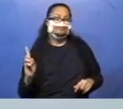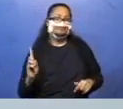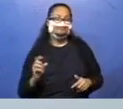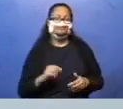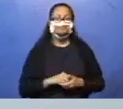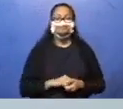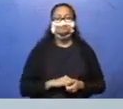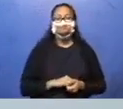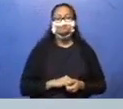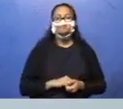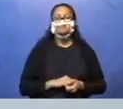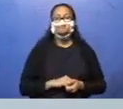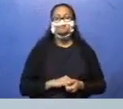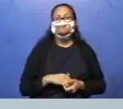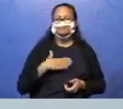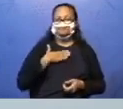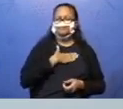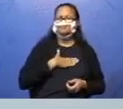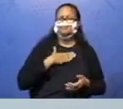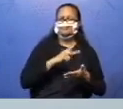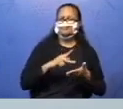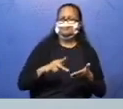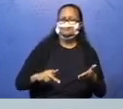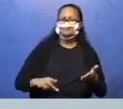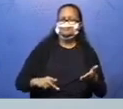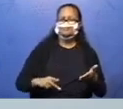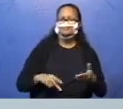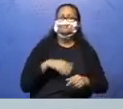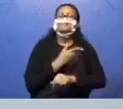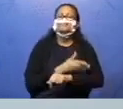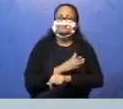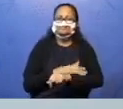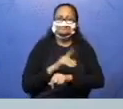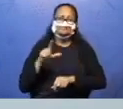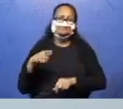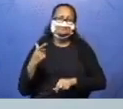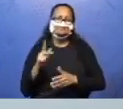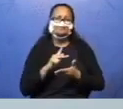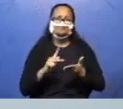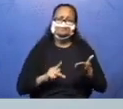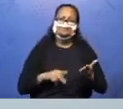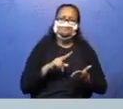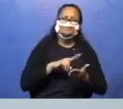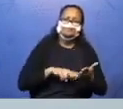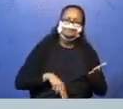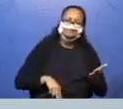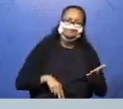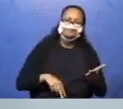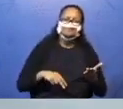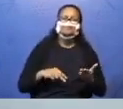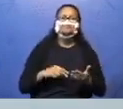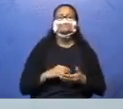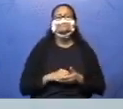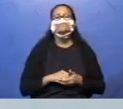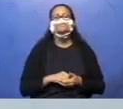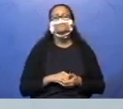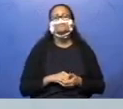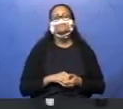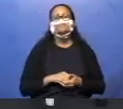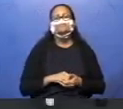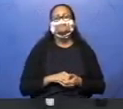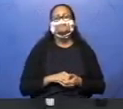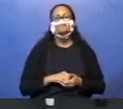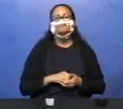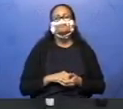Não! Gostaram do poema? Treinem outros poemas, leiam bastante, combinado?